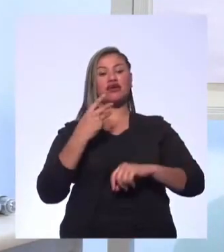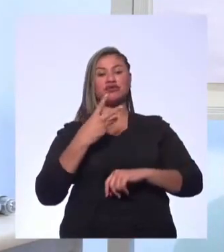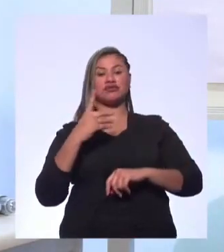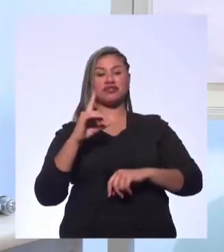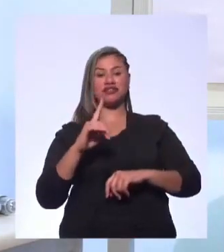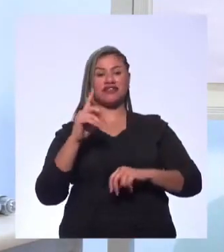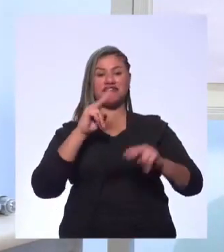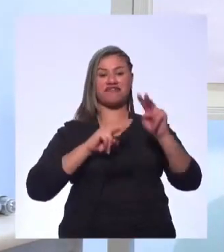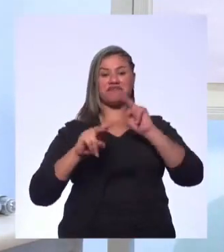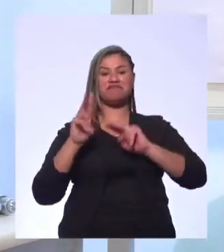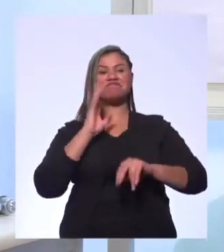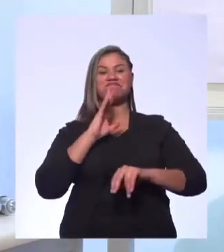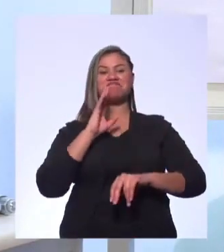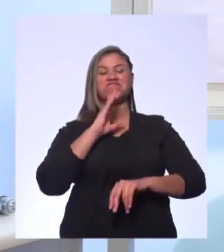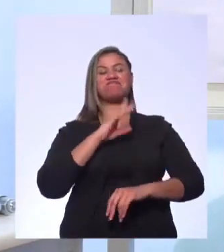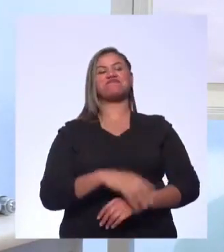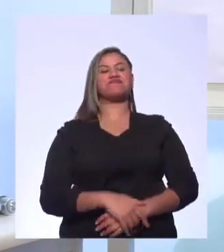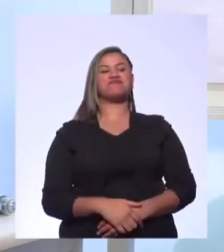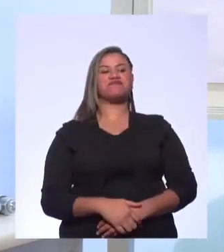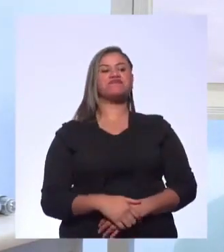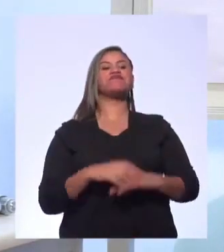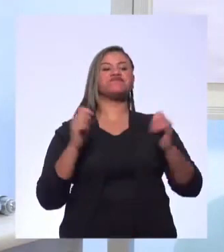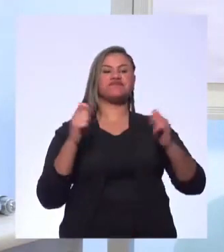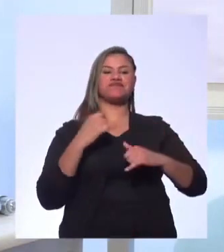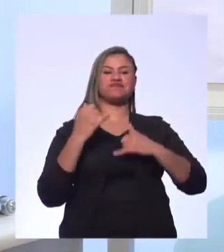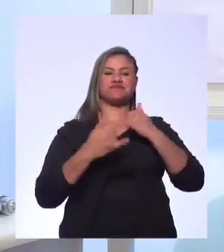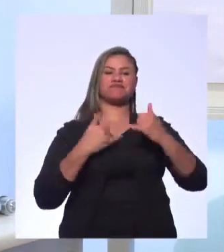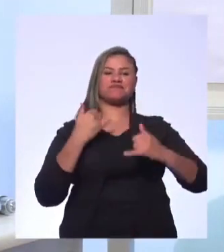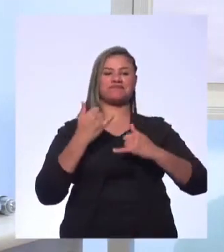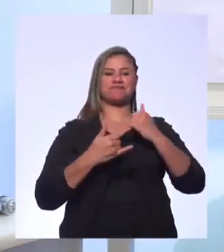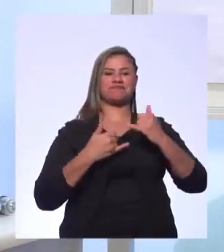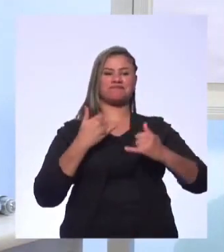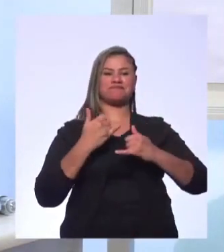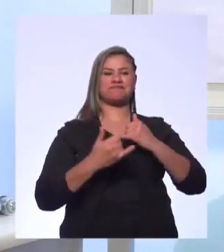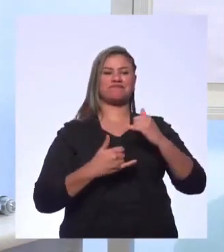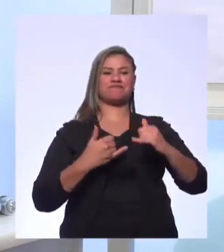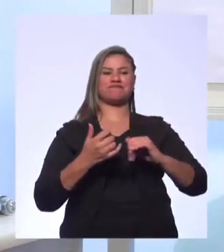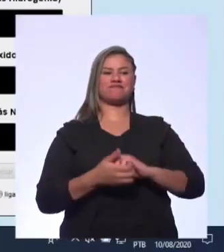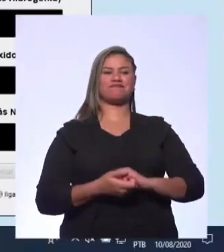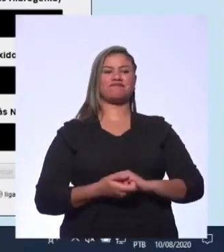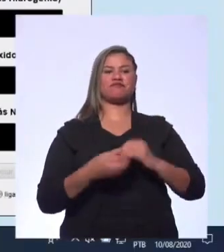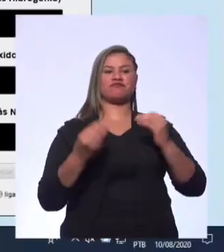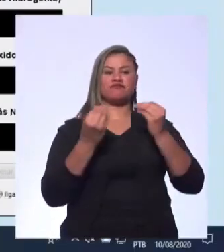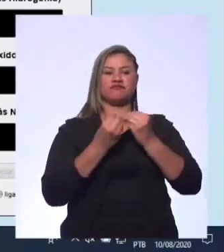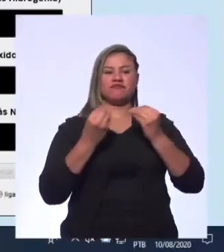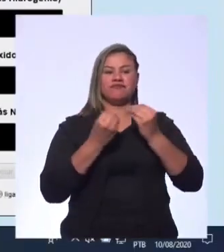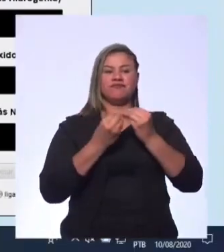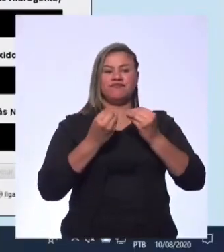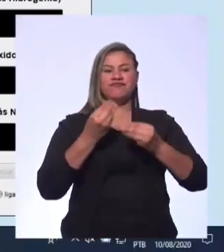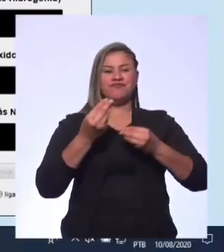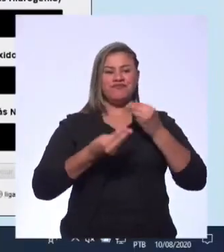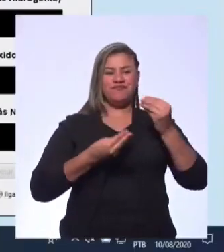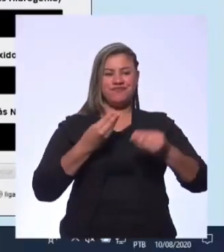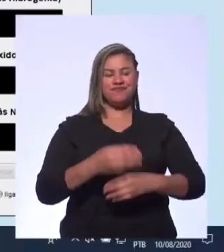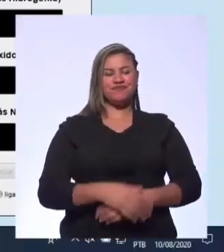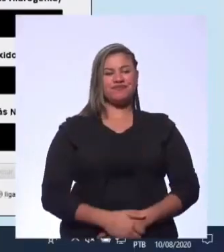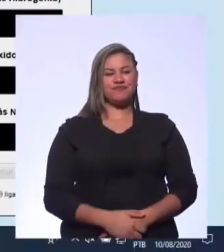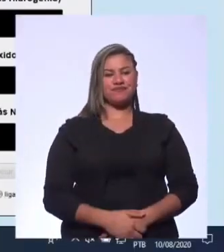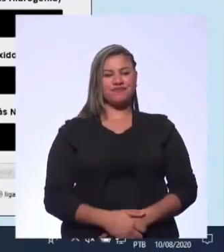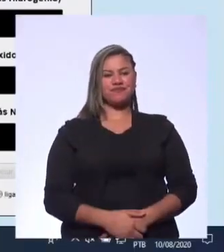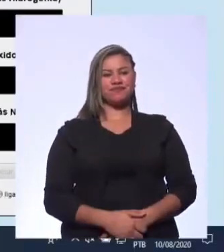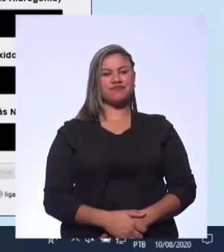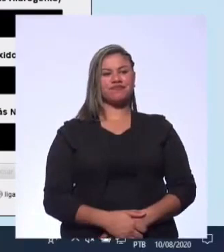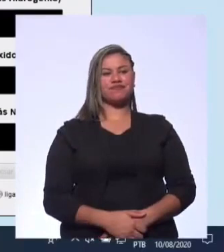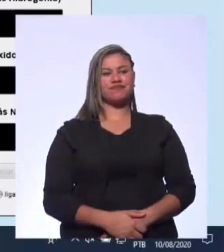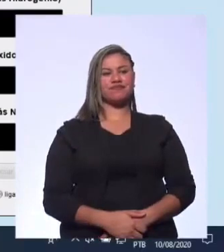conseguem visualizar legal, né? Então, eles podem brincar também de como construir uma molécula, né? Vamos visualizar aqui, ó. Agora eu vou construir